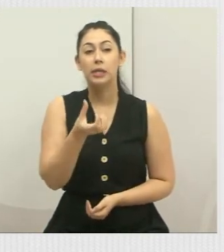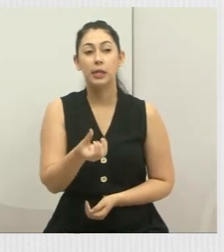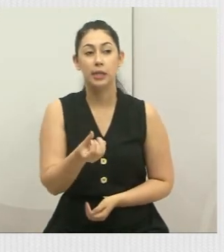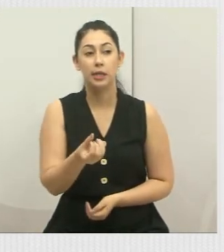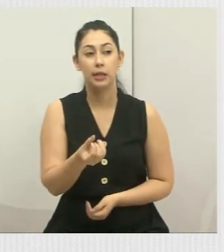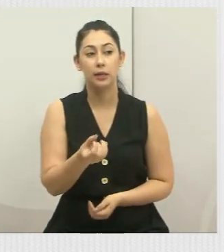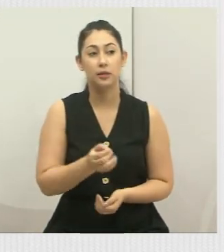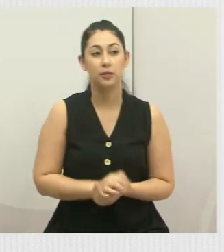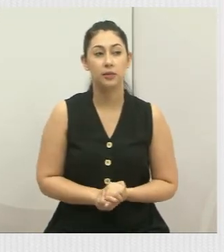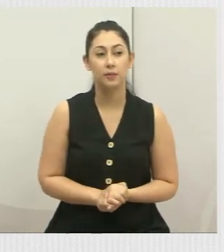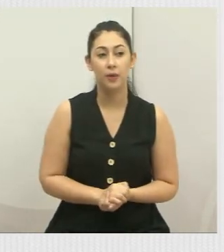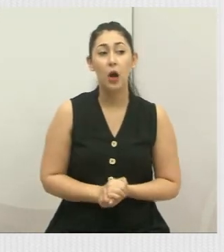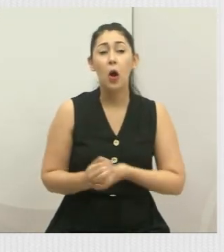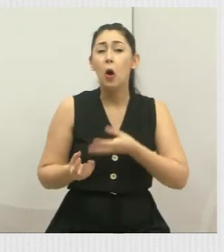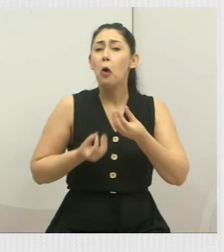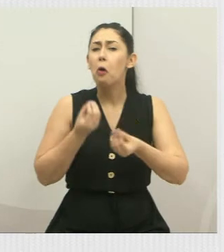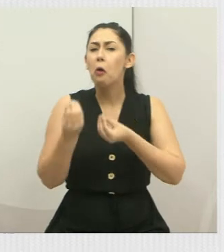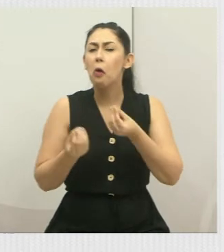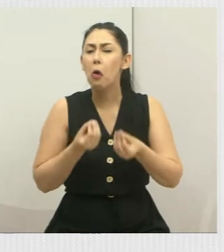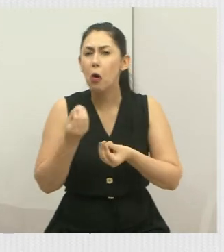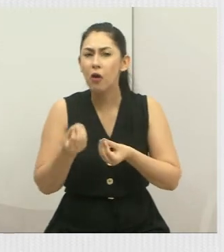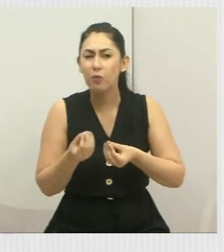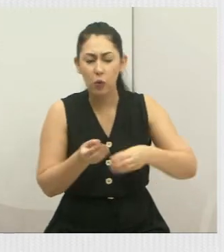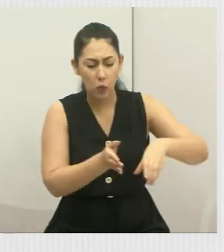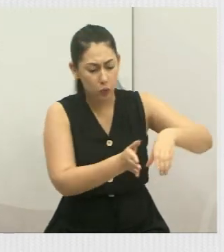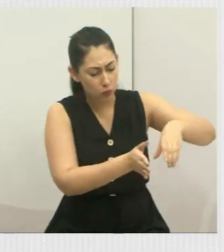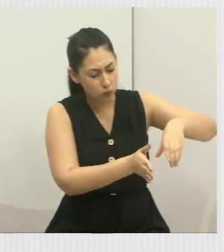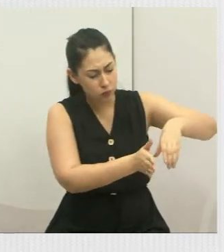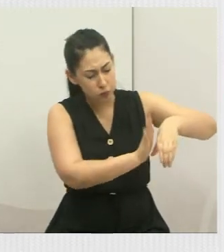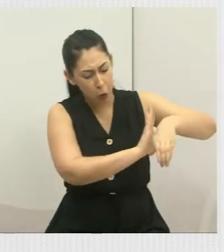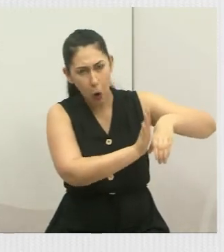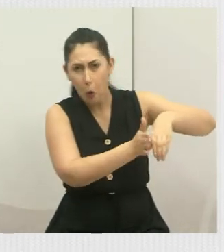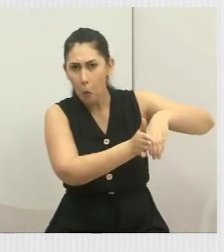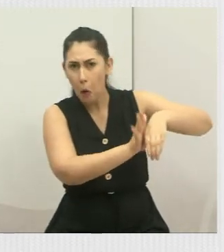Tema número 16, microdrenagem.